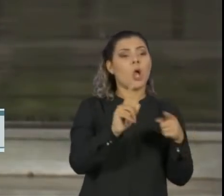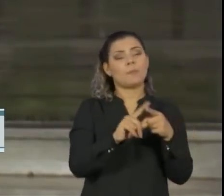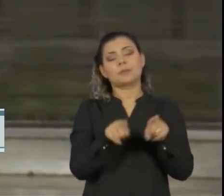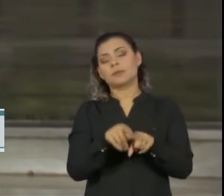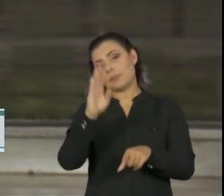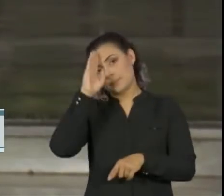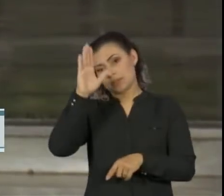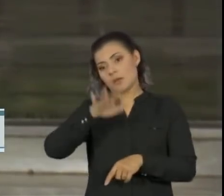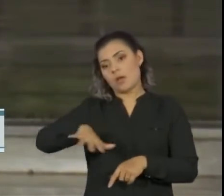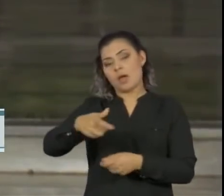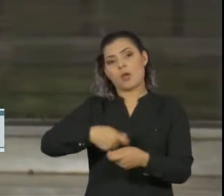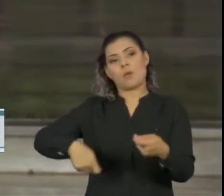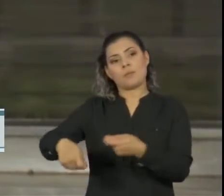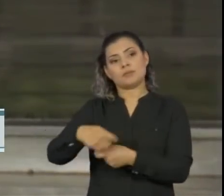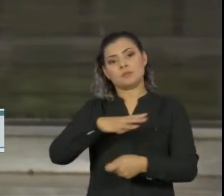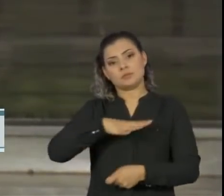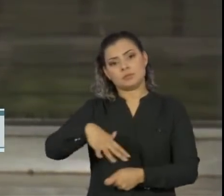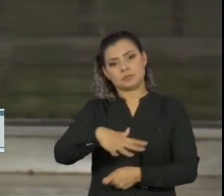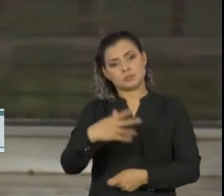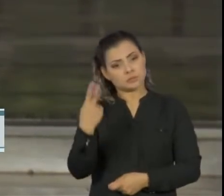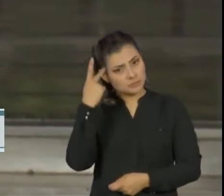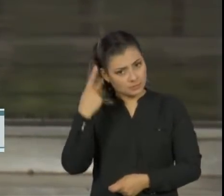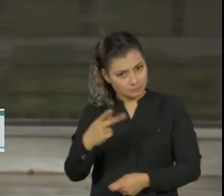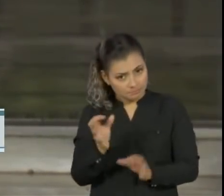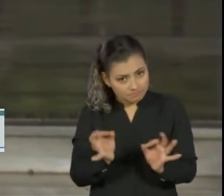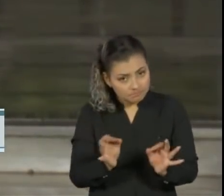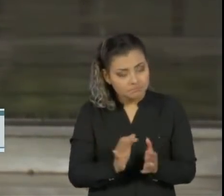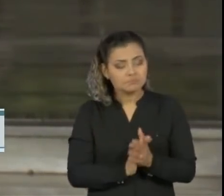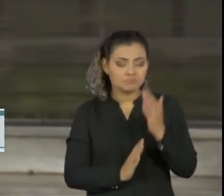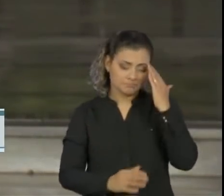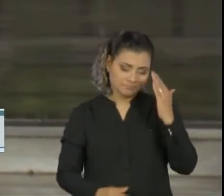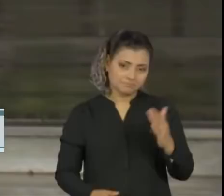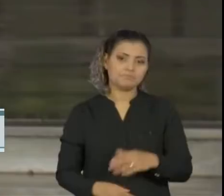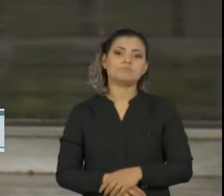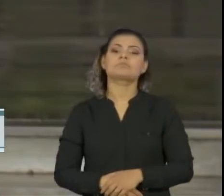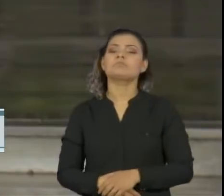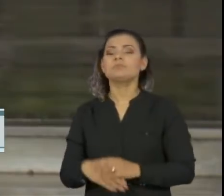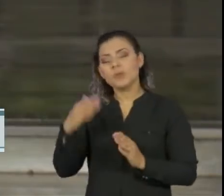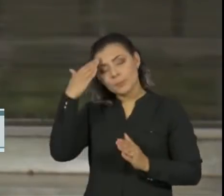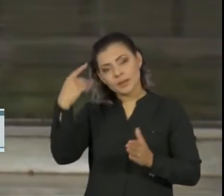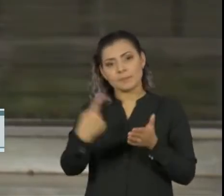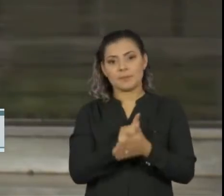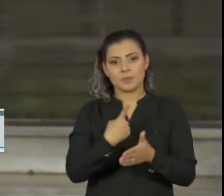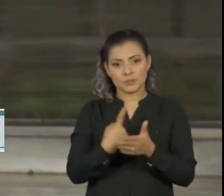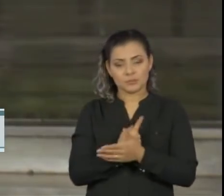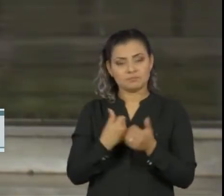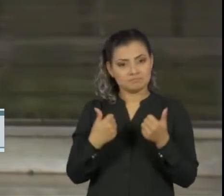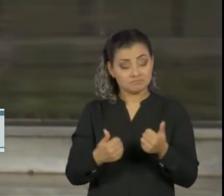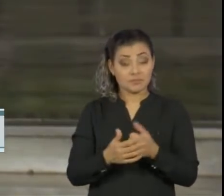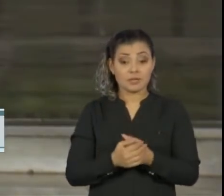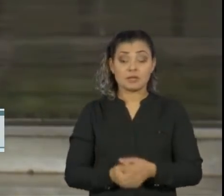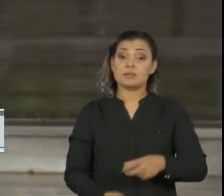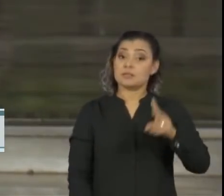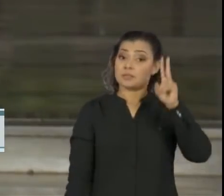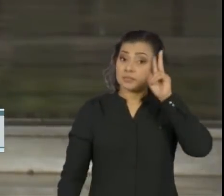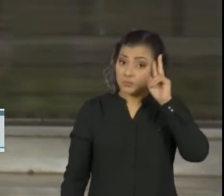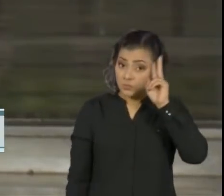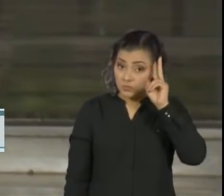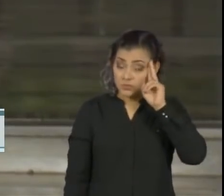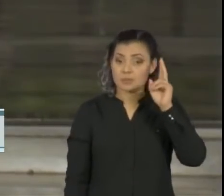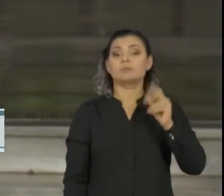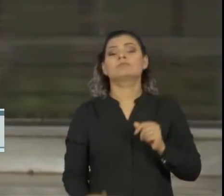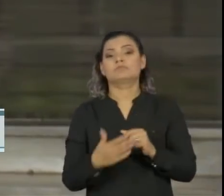principais centros comerciais da cidade de São Paulo. Obrigado. Marcelo, grato pelas perguntas. Na segunda, eu